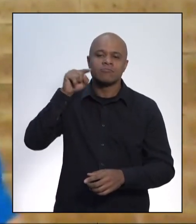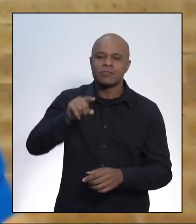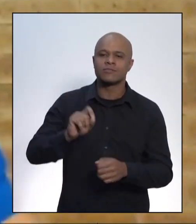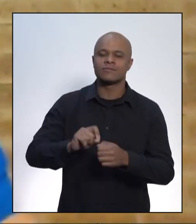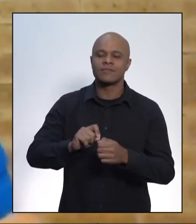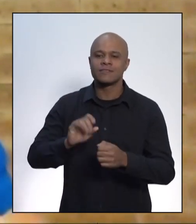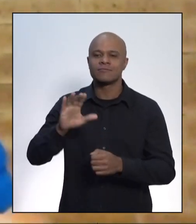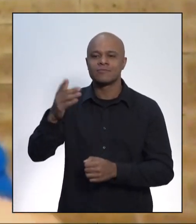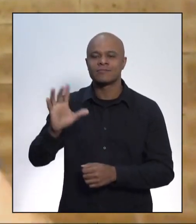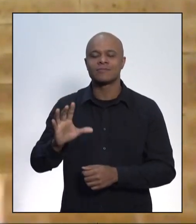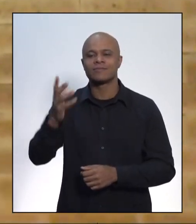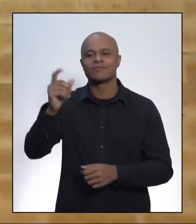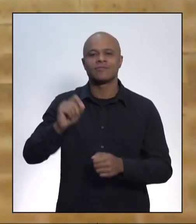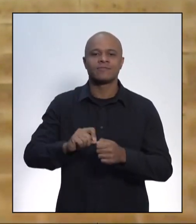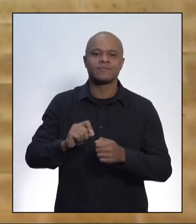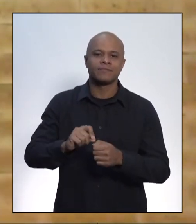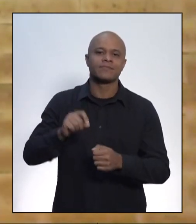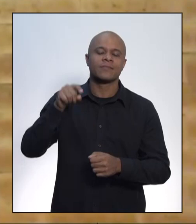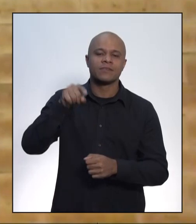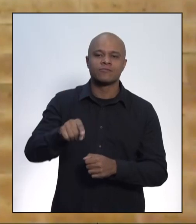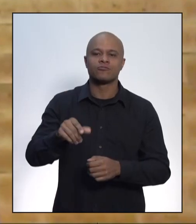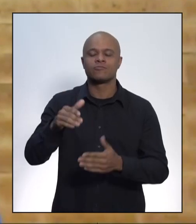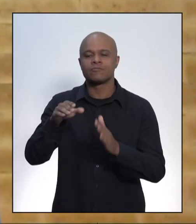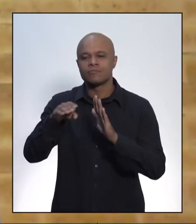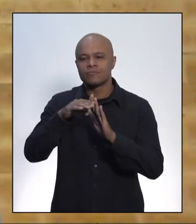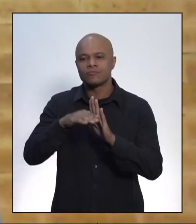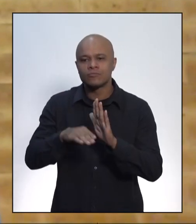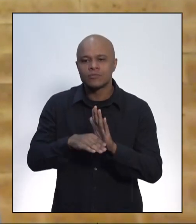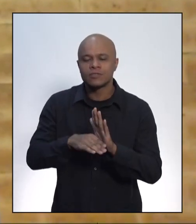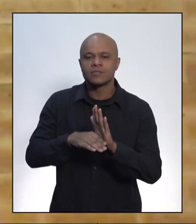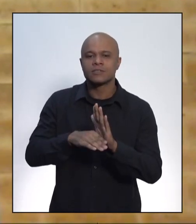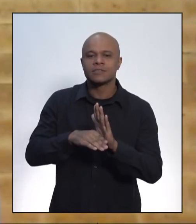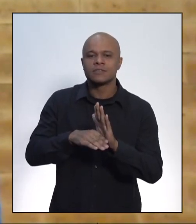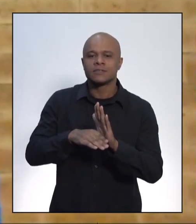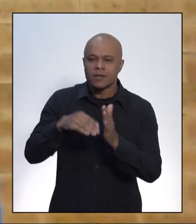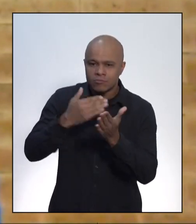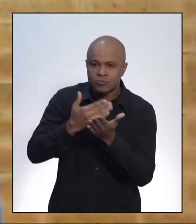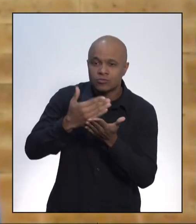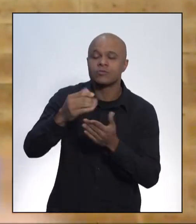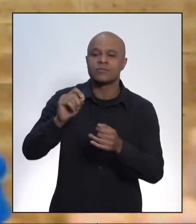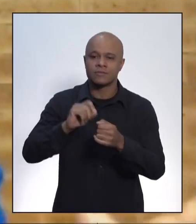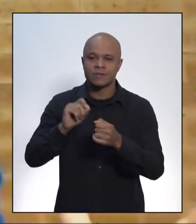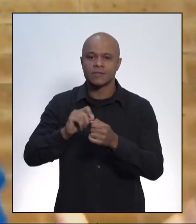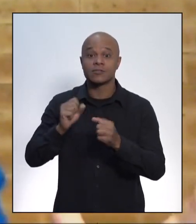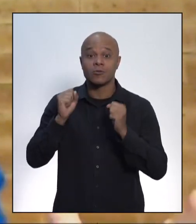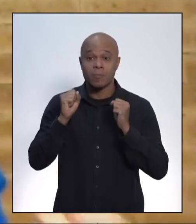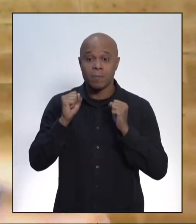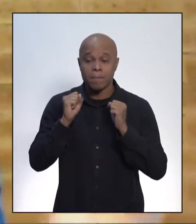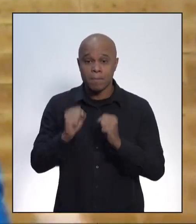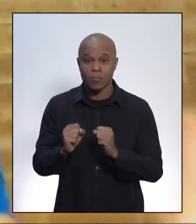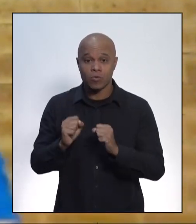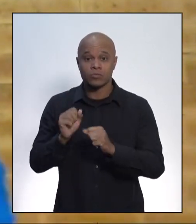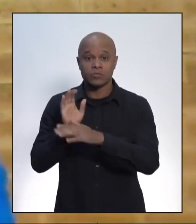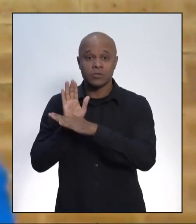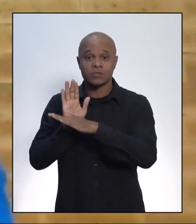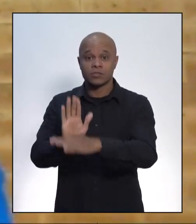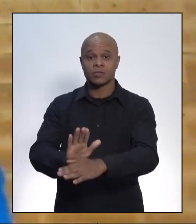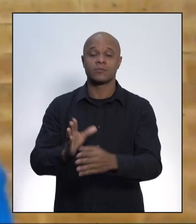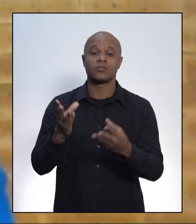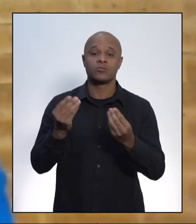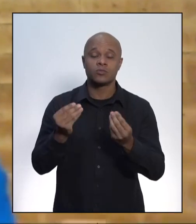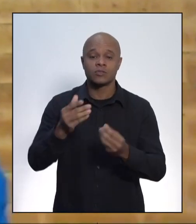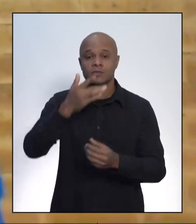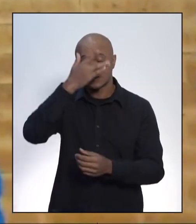negócio acontecer, ao executar esse projeto, eu posso impactar a vida de milhões de crianças e levar para ela uma educação